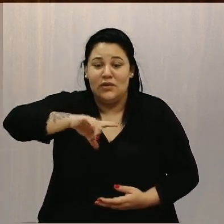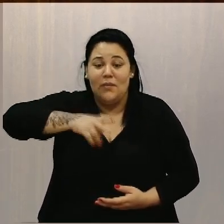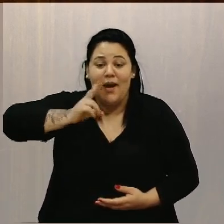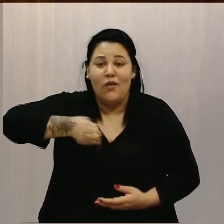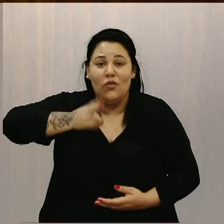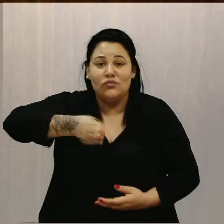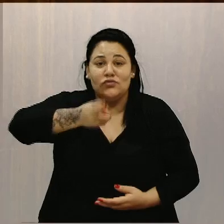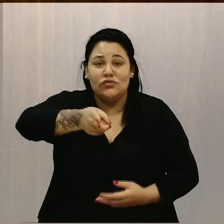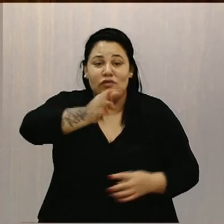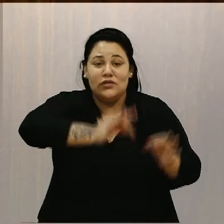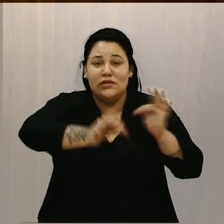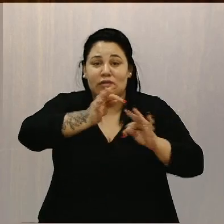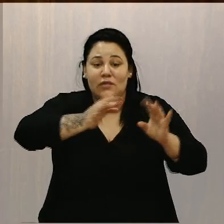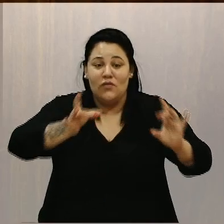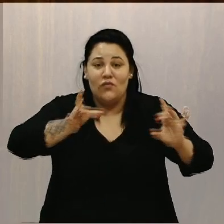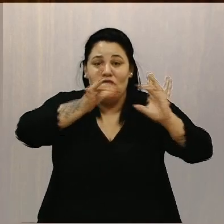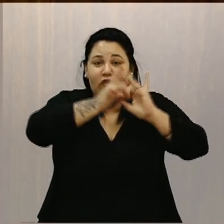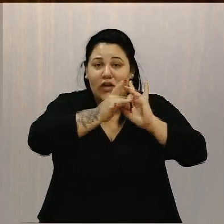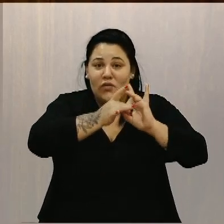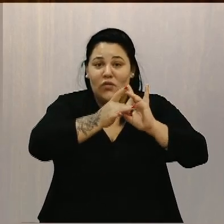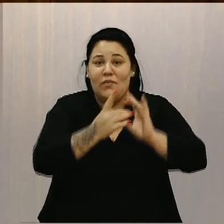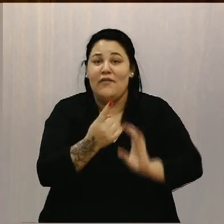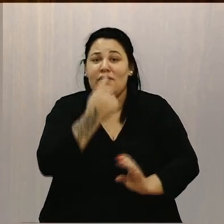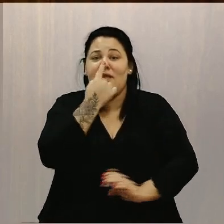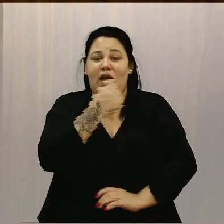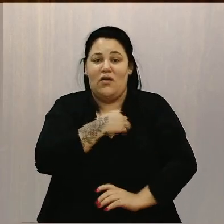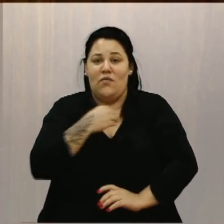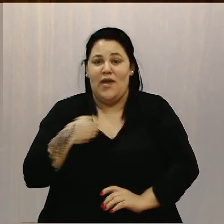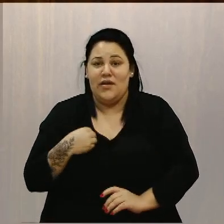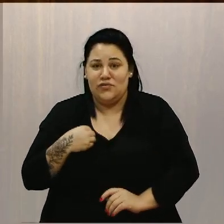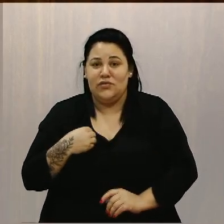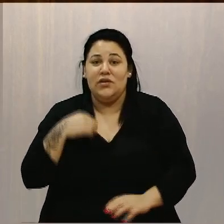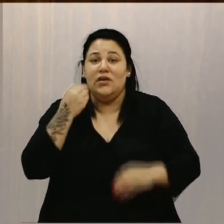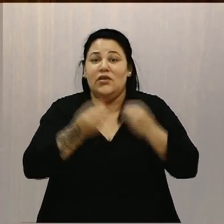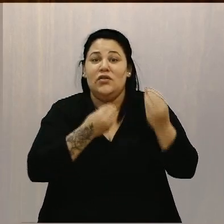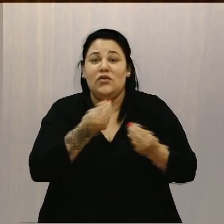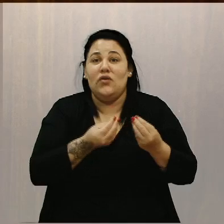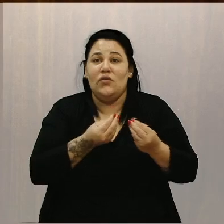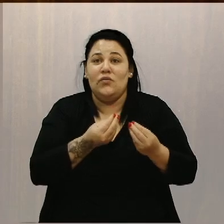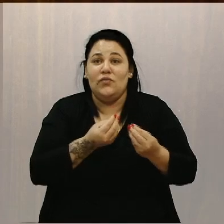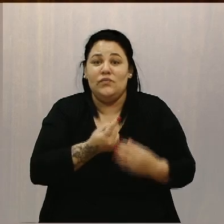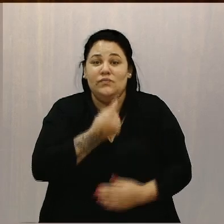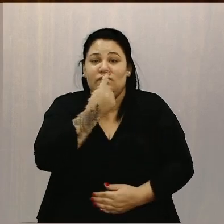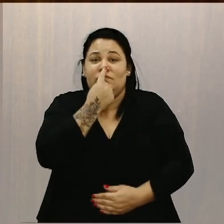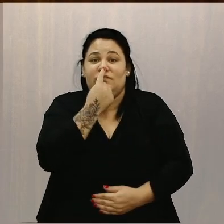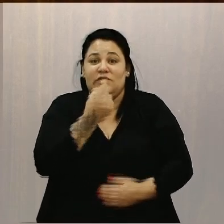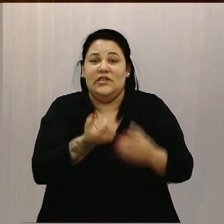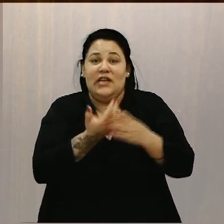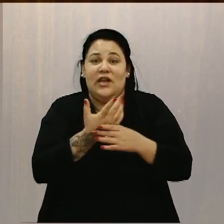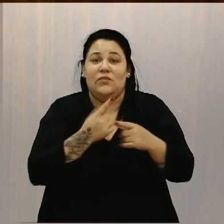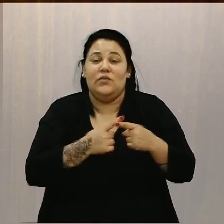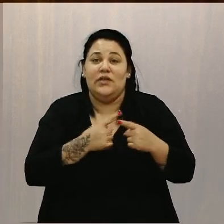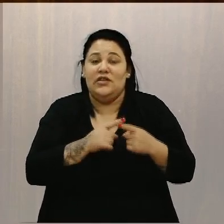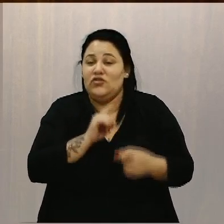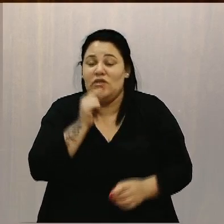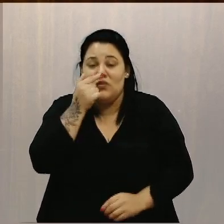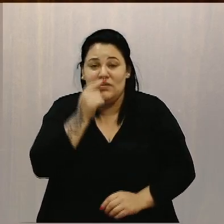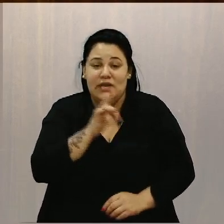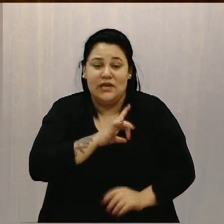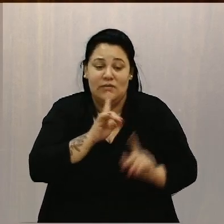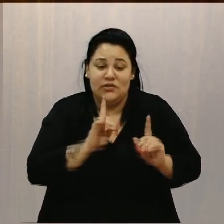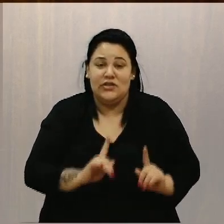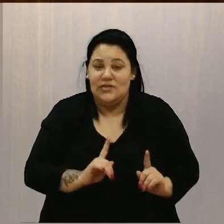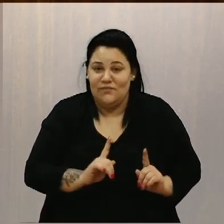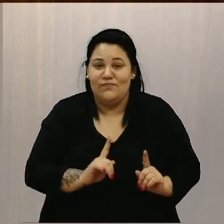tratamento, um vínculo com o profissional. E como esses vínculos vão ser criados se a gente não consegue ter uma gestão que